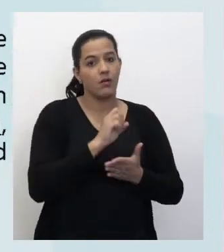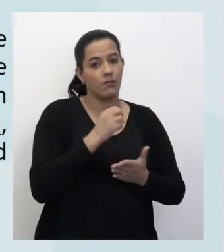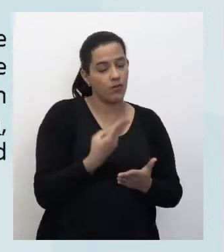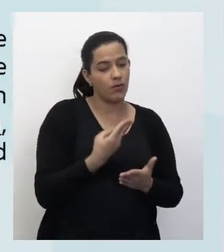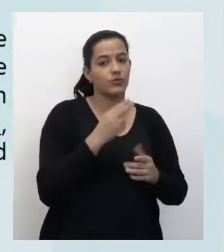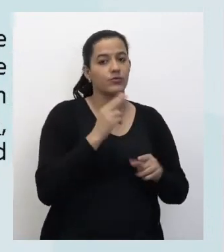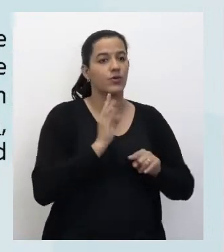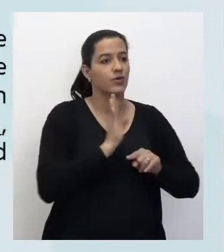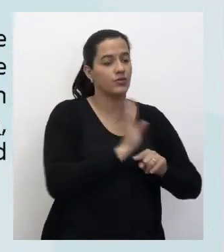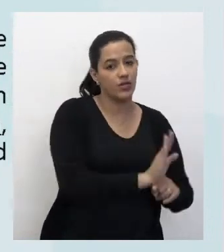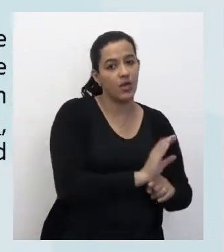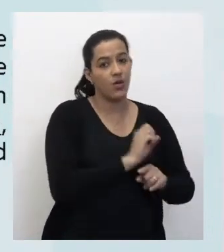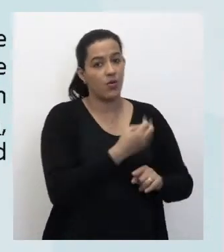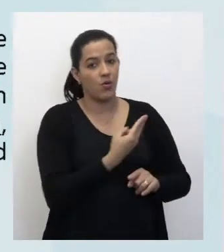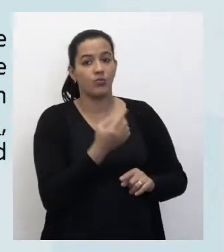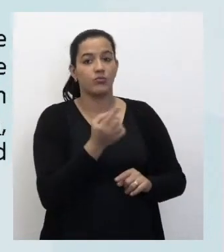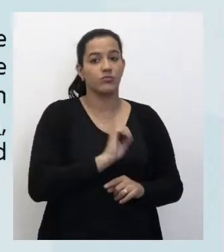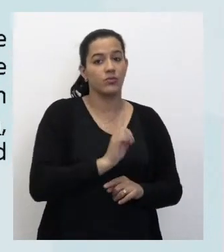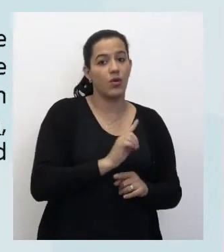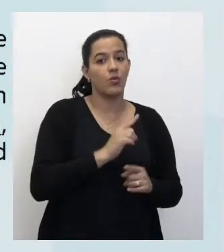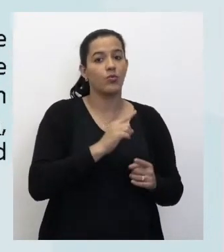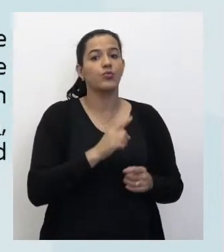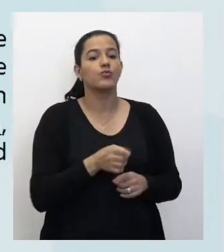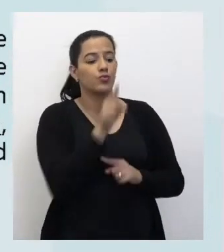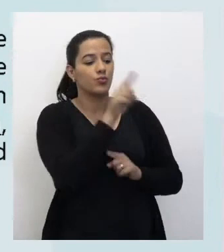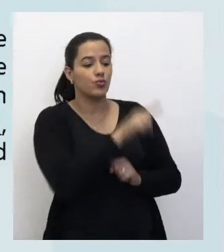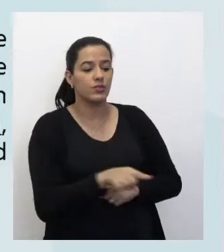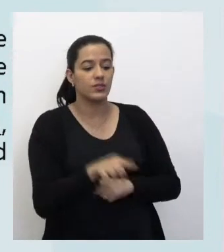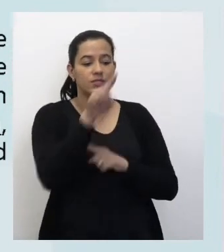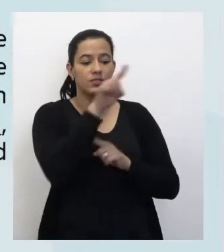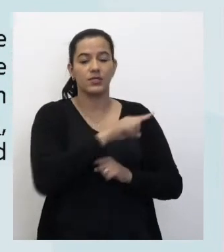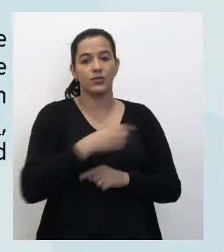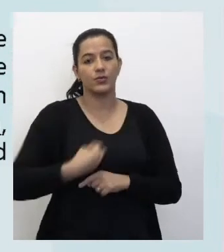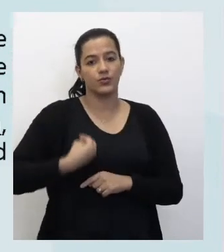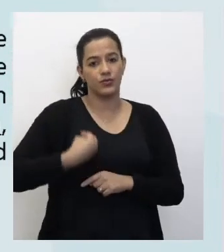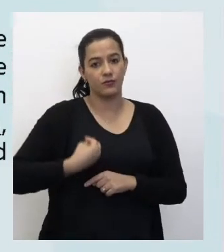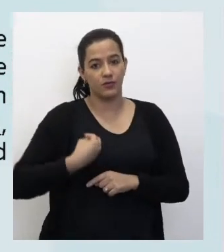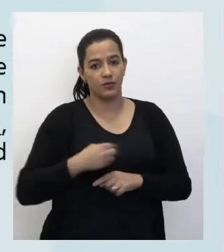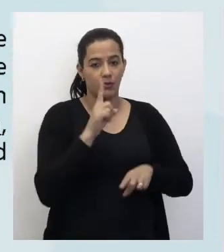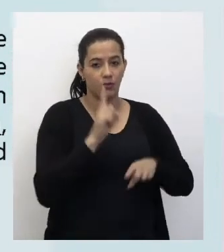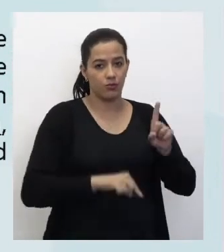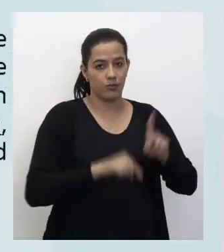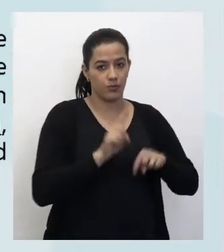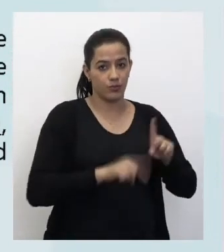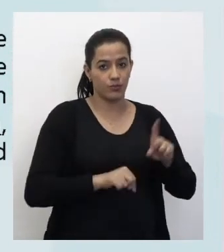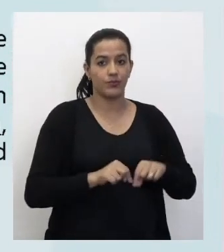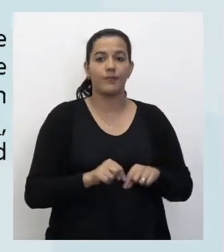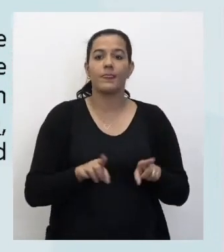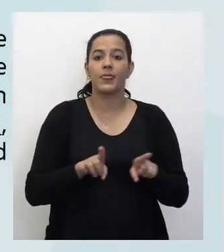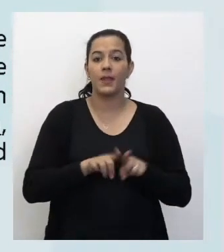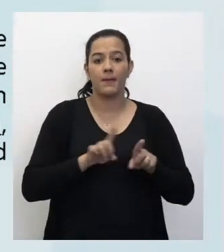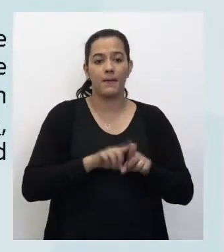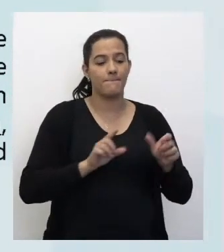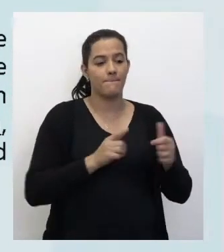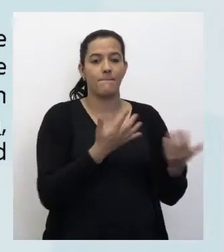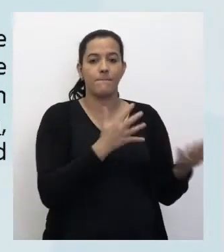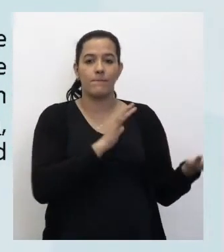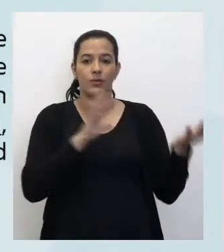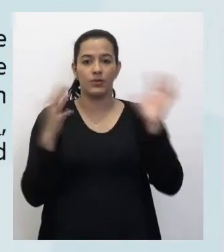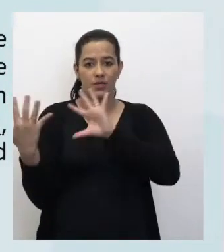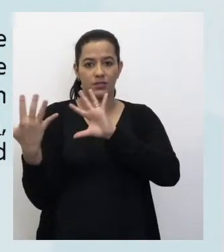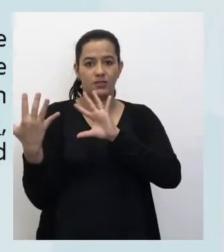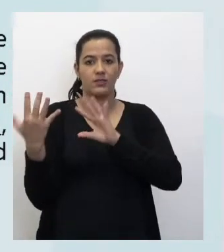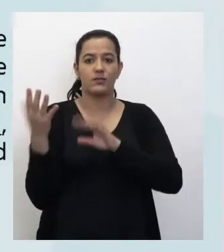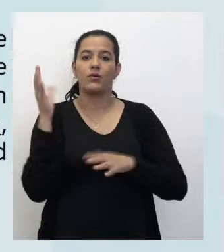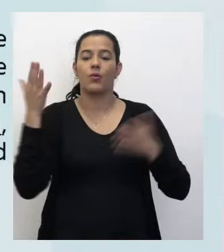indiretamente durante o ciclo de vida do produto To climate change, para mudanças climáticas,